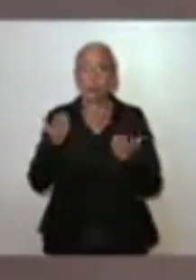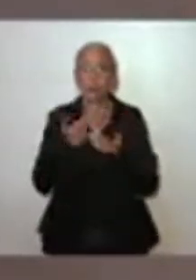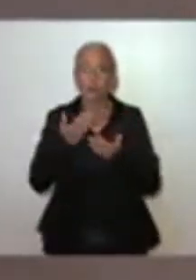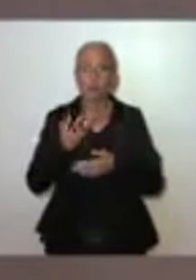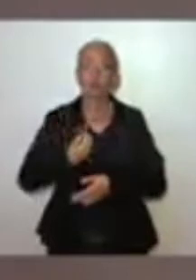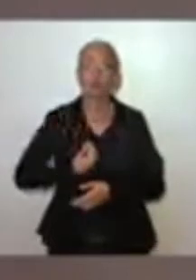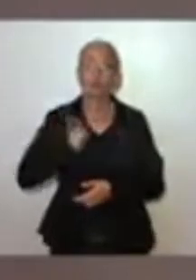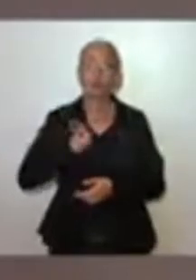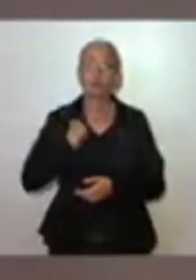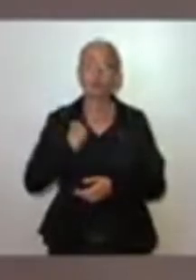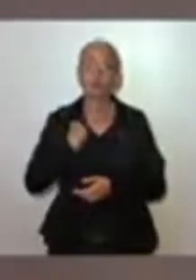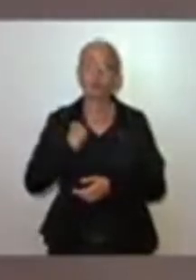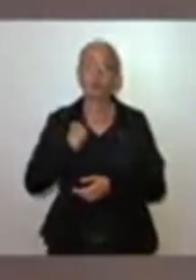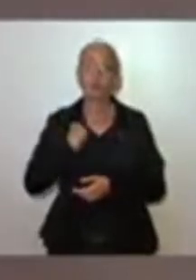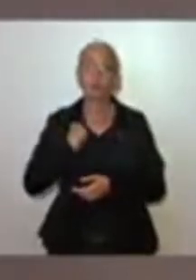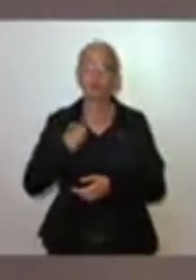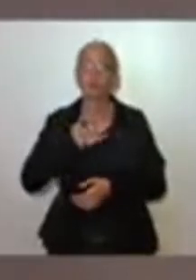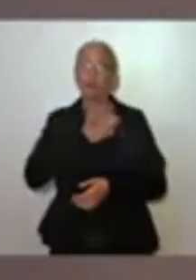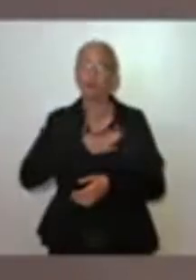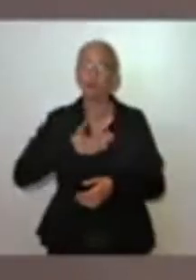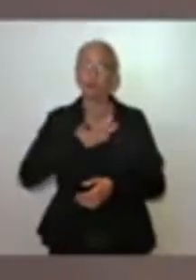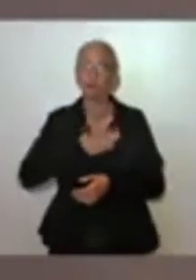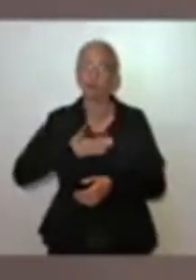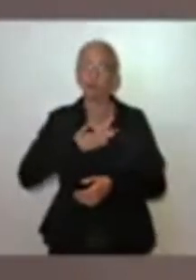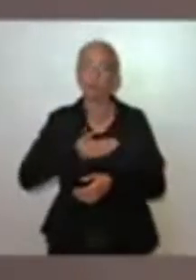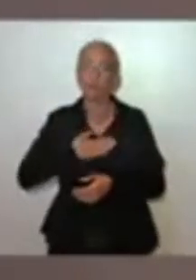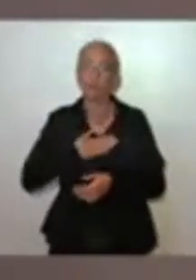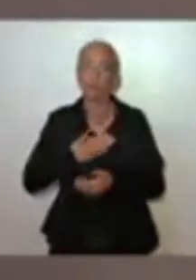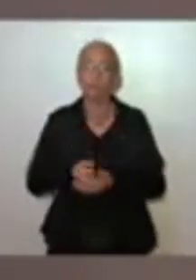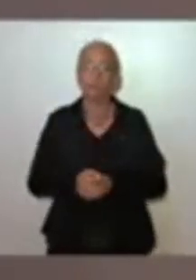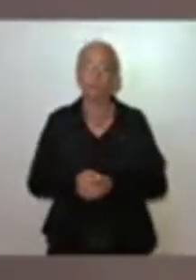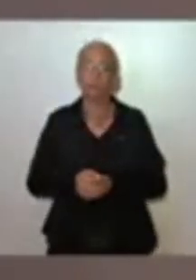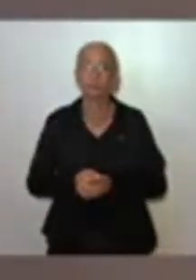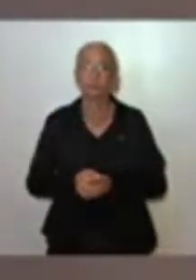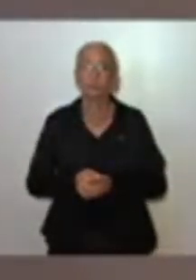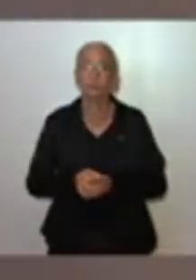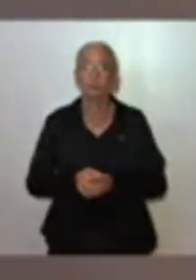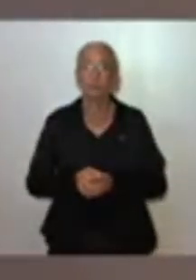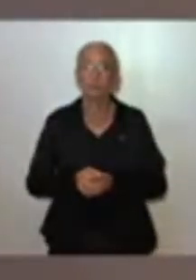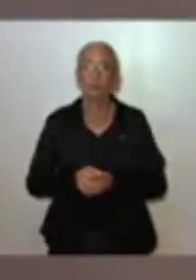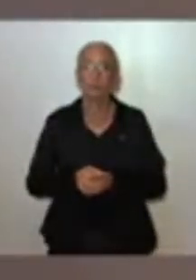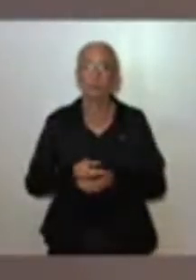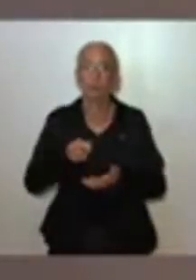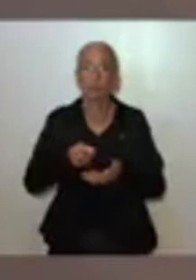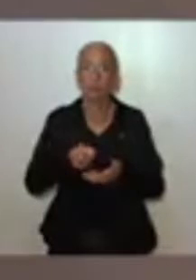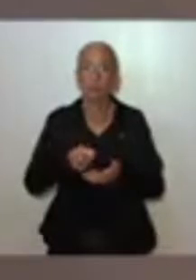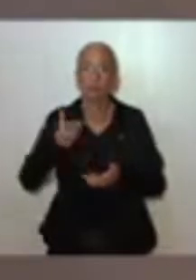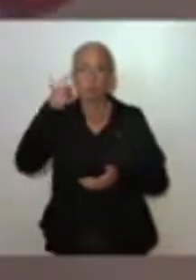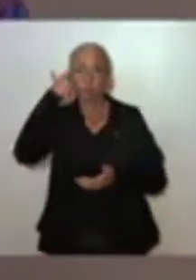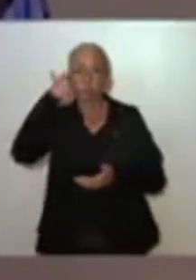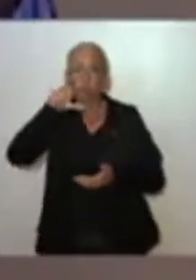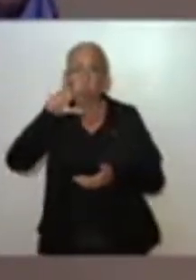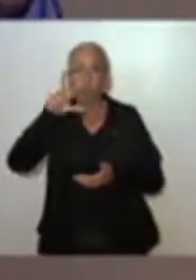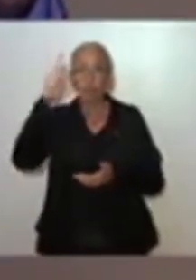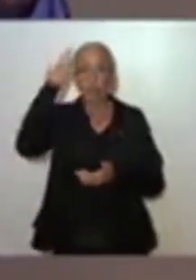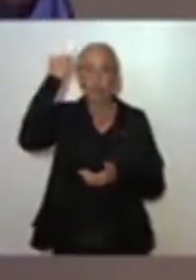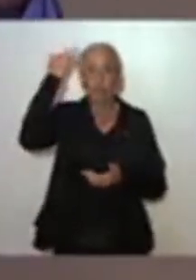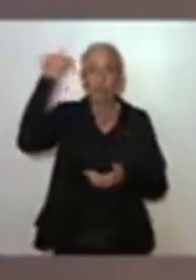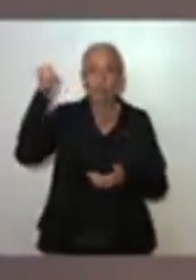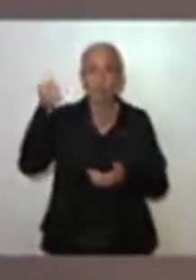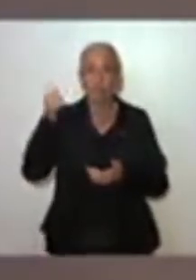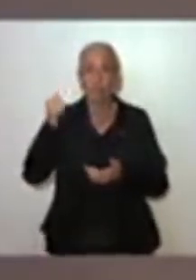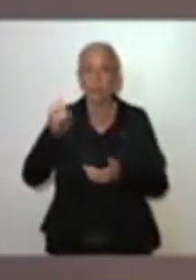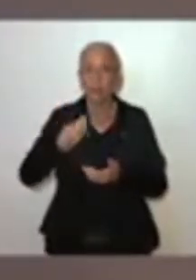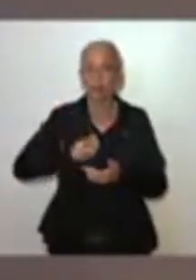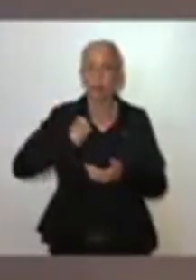em que estão eu gostaria de dizer que para navegar com sucesso a vida que vem